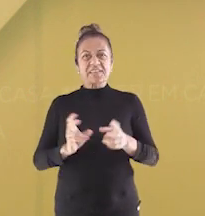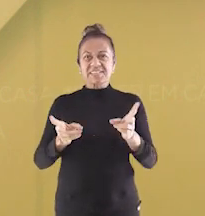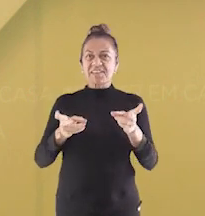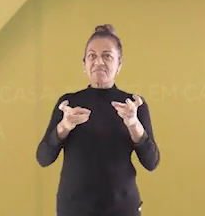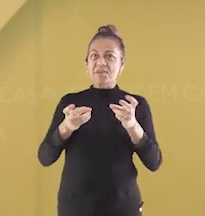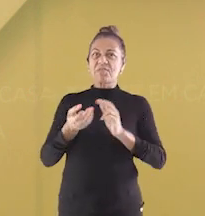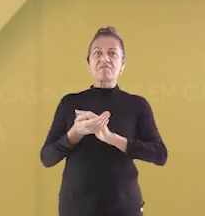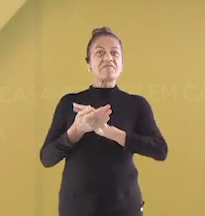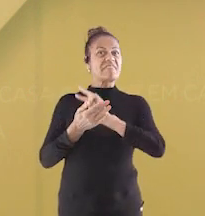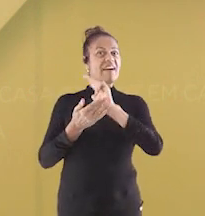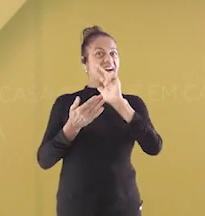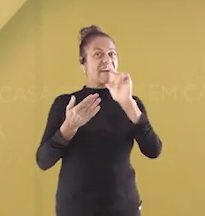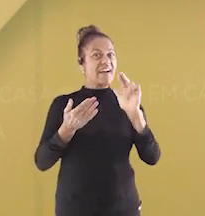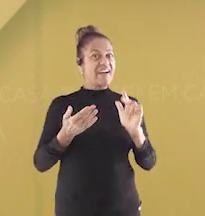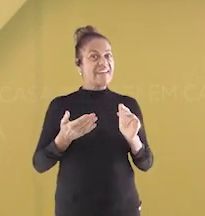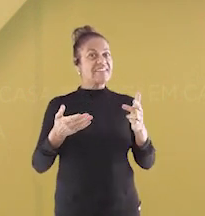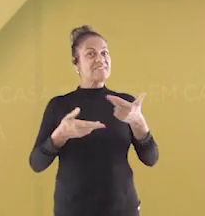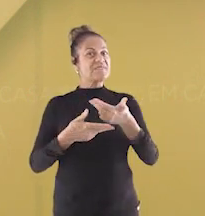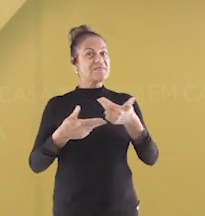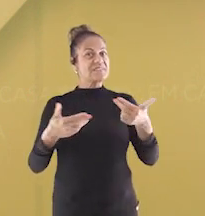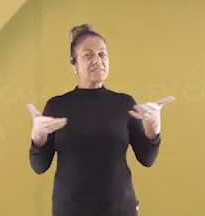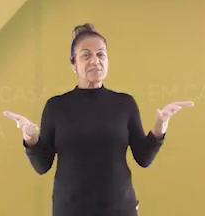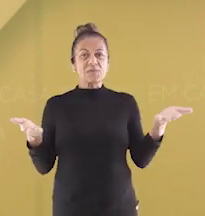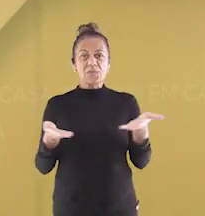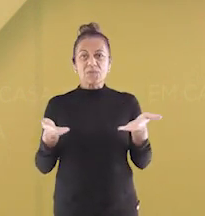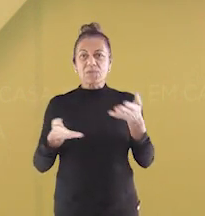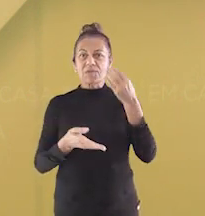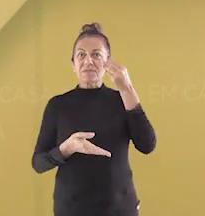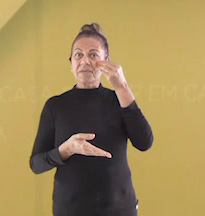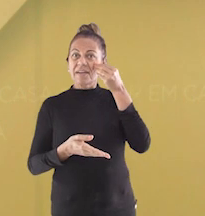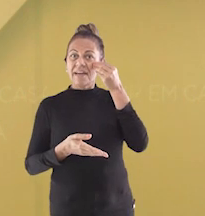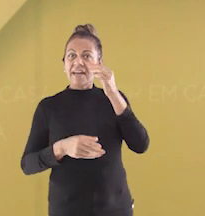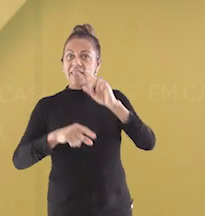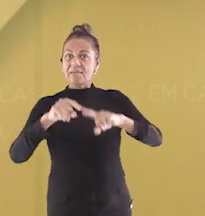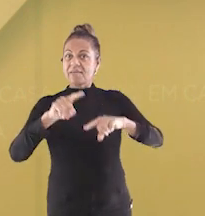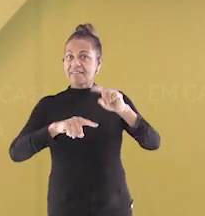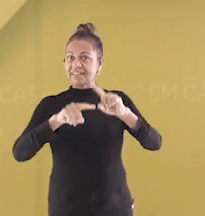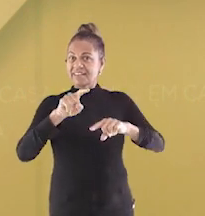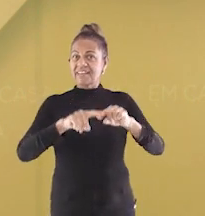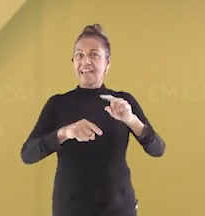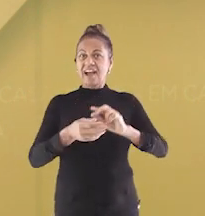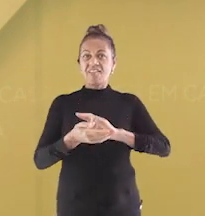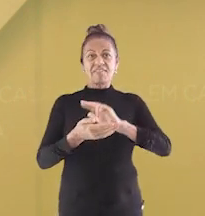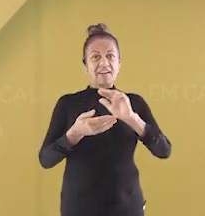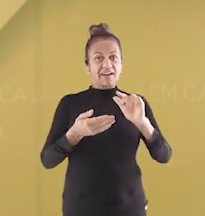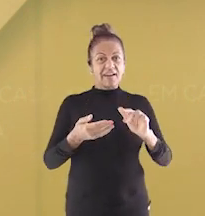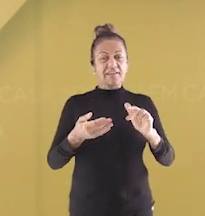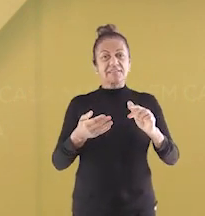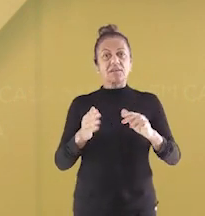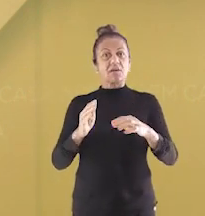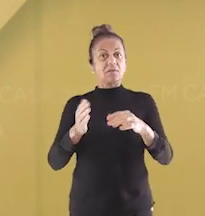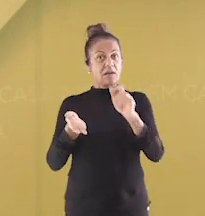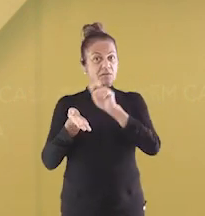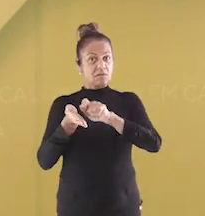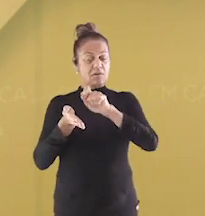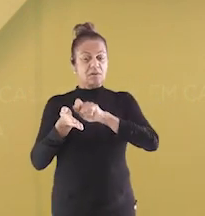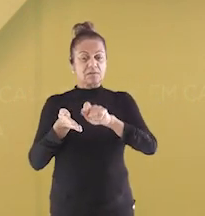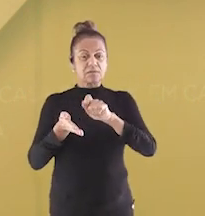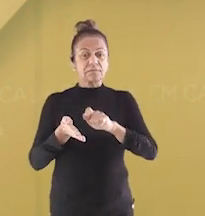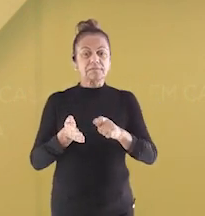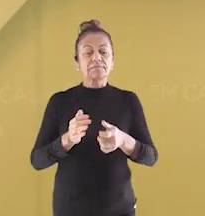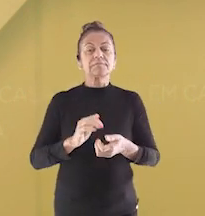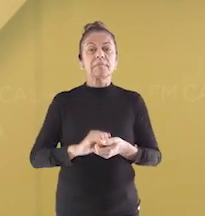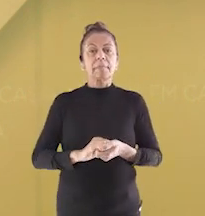nosso experimento de hoje. Anota aí para você não se perder. Nós vamos precisar de um copo grande e um pequeno, ou então de